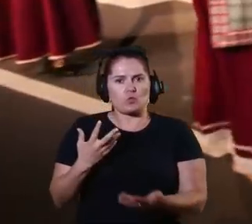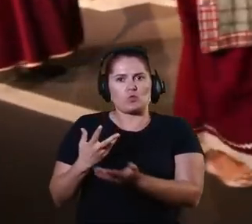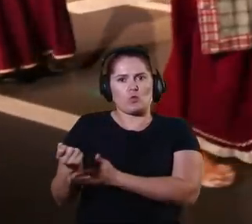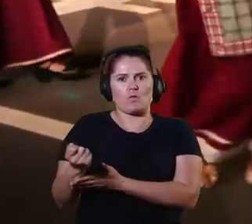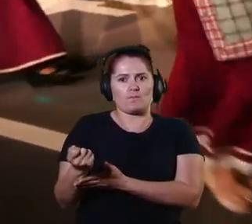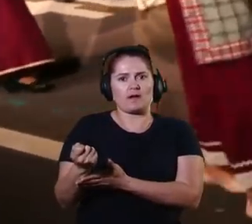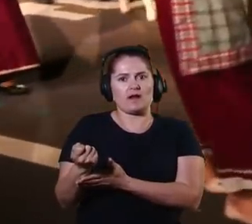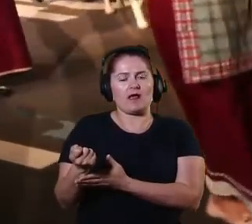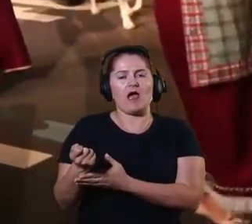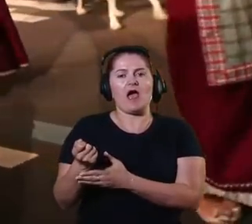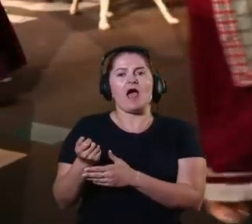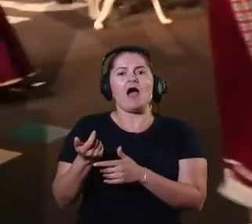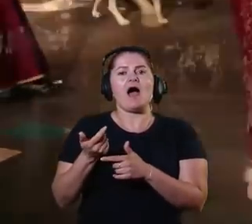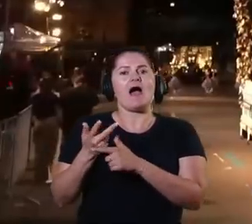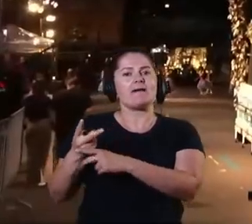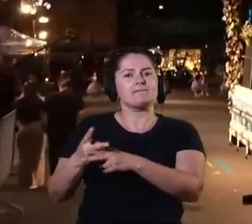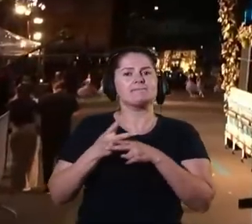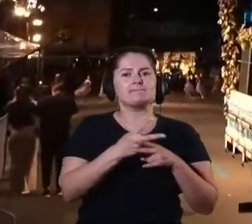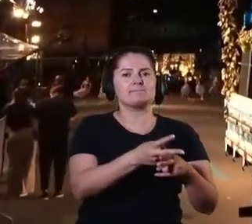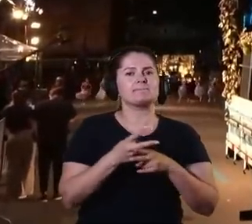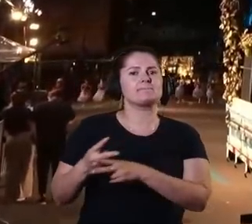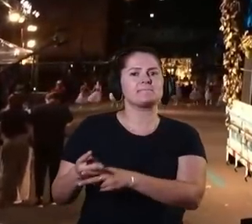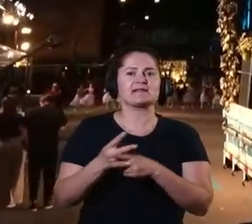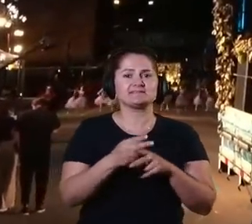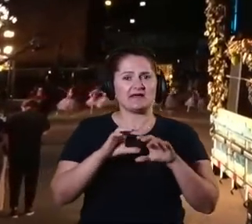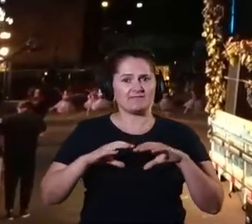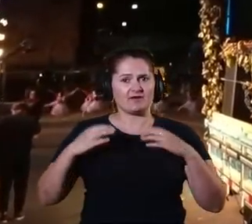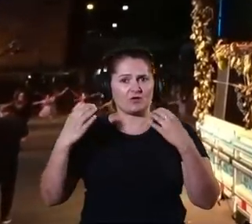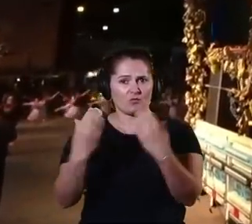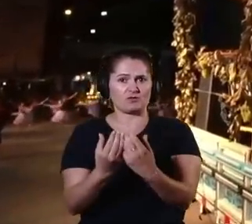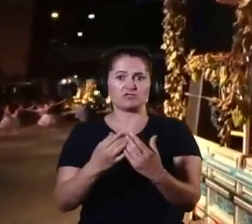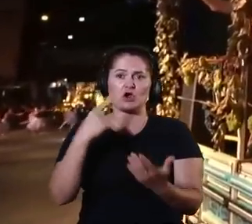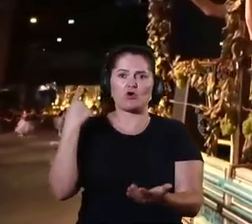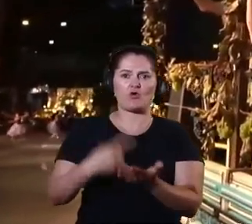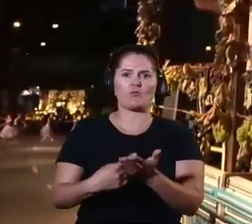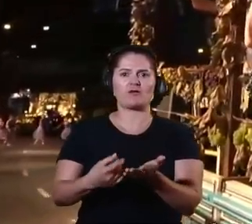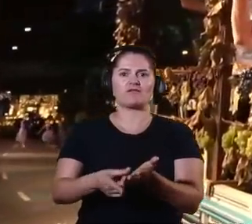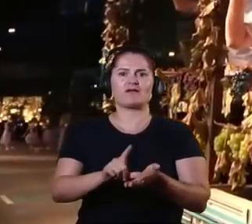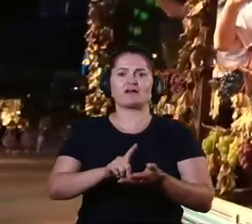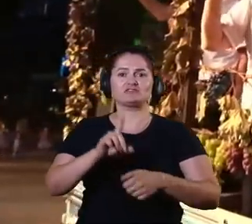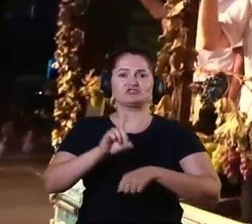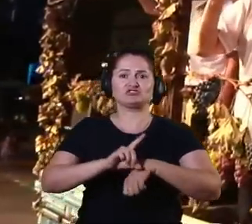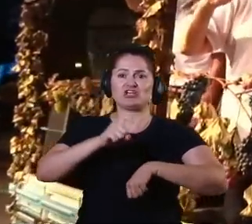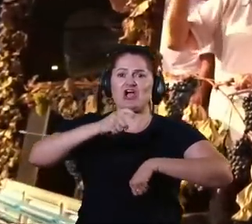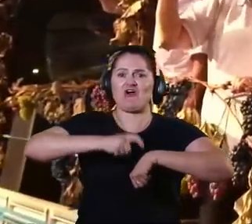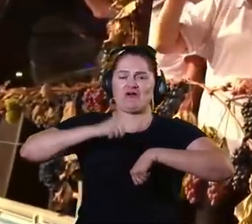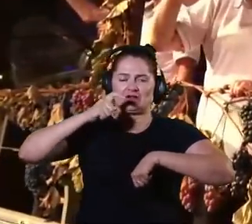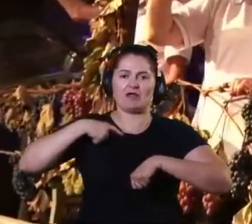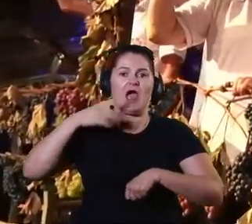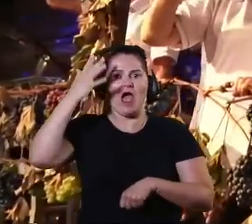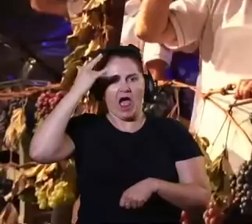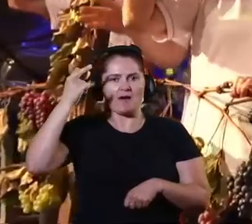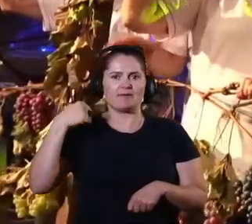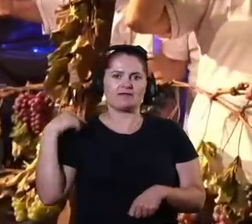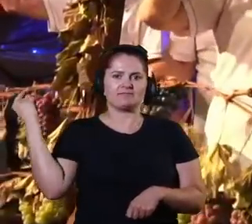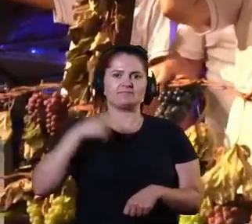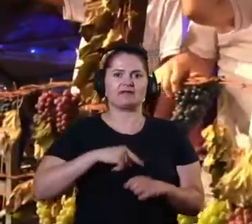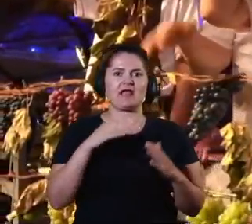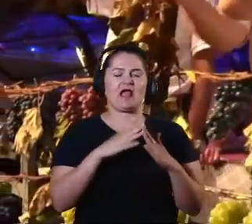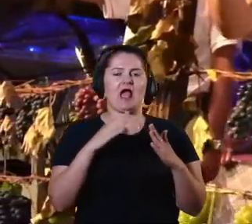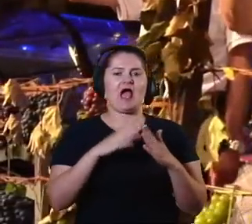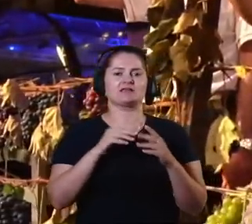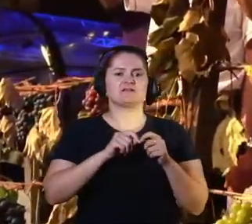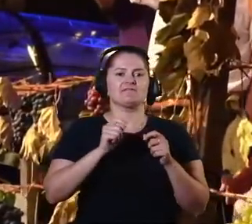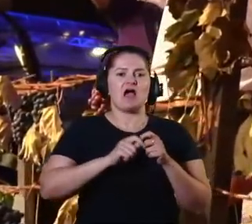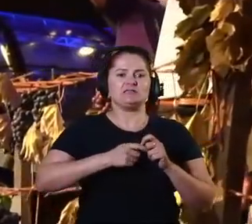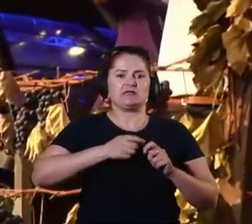toda a comunidade. Marcava o dia, olha, amanhã nós vamos lá, amanhã você vem lá em casa, tá? Marcava, aí os vizinhos se reuniam e